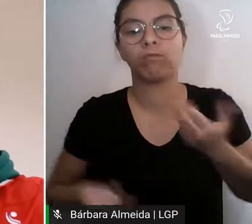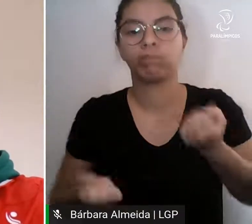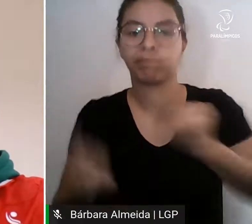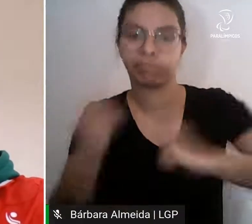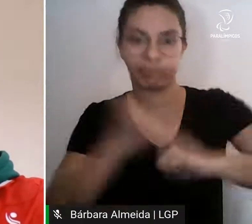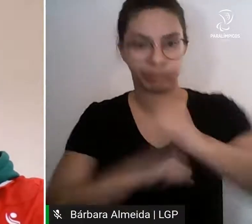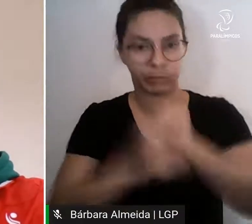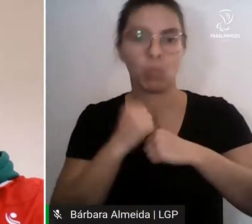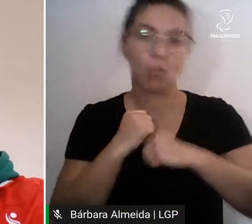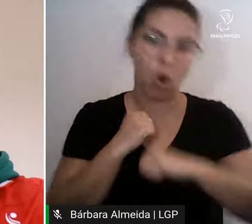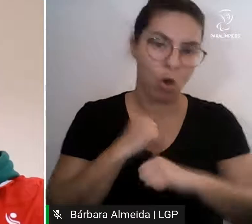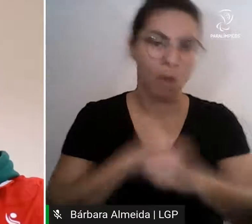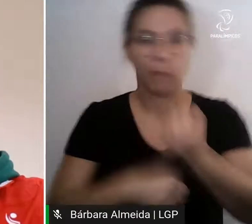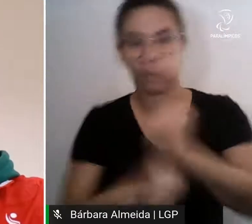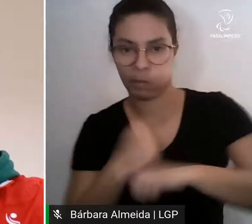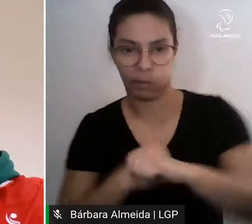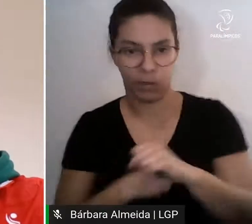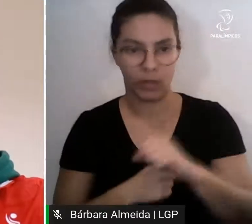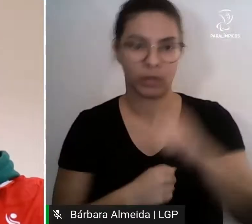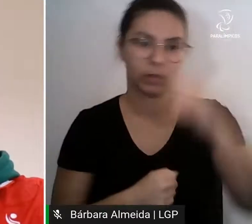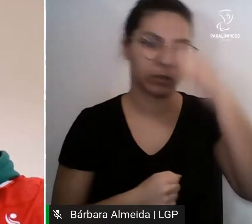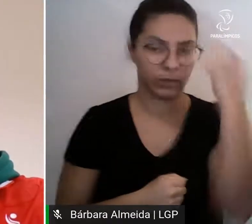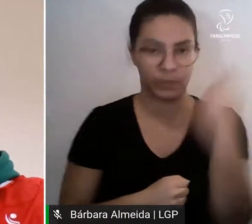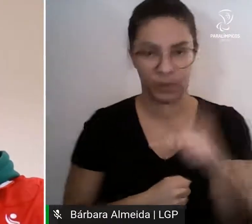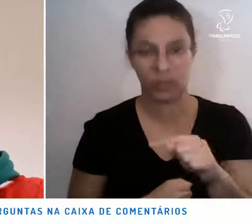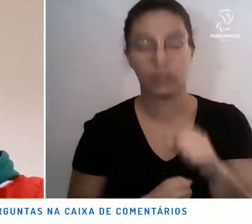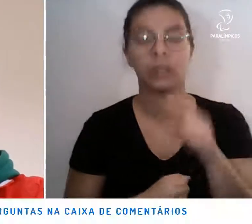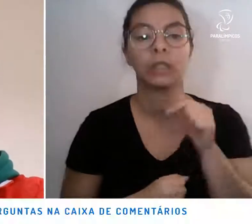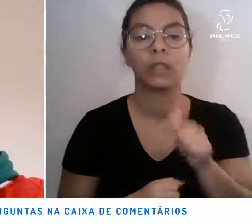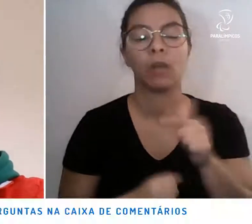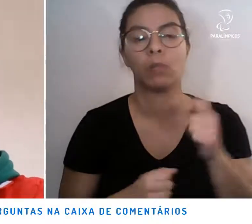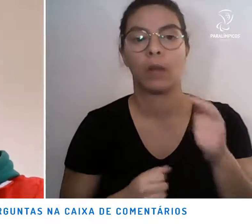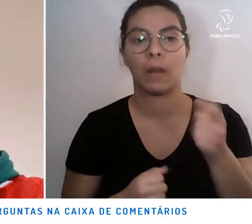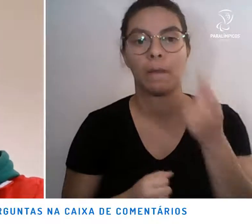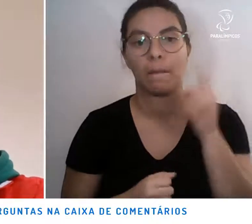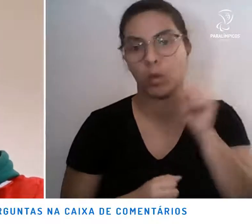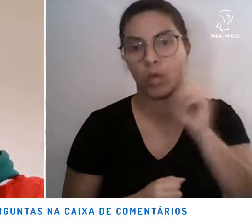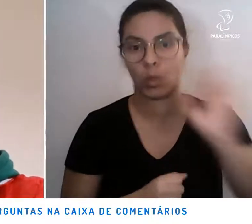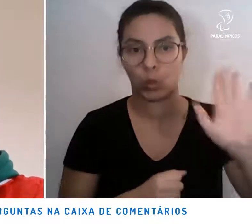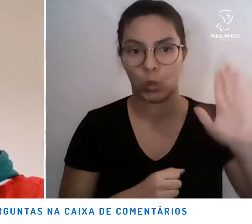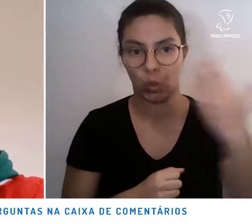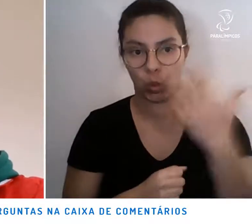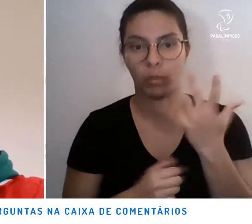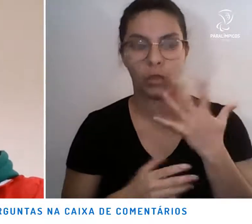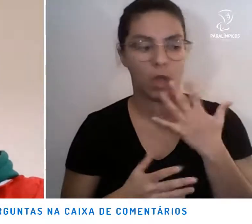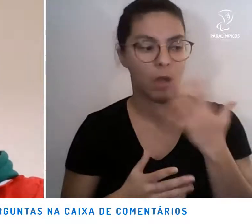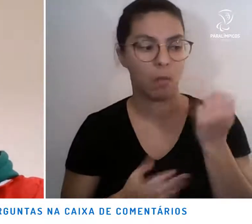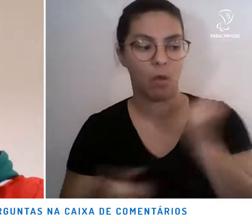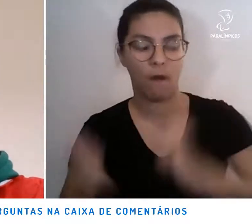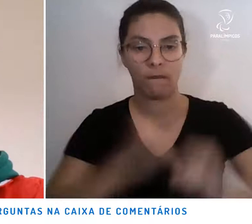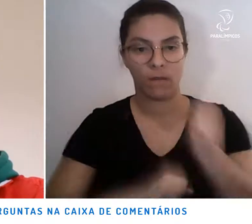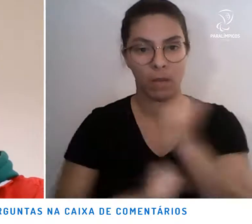modalidade o movimento ao nível do tronco é fundamental, e o facto de ter mais amplitude de movimento